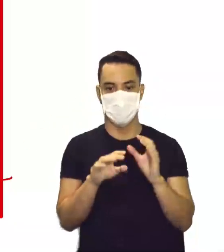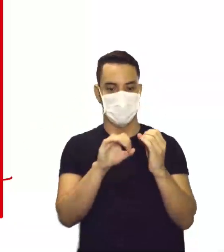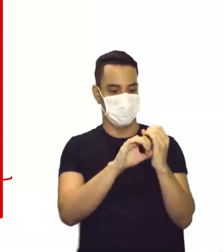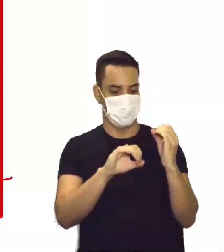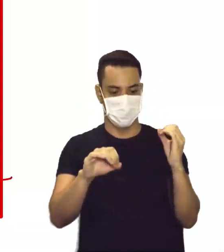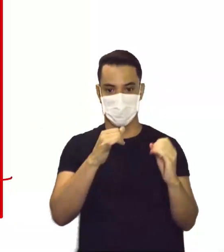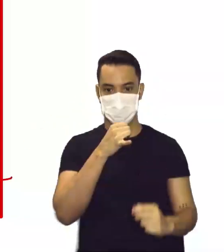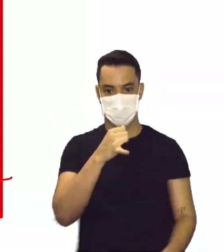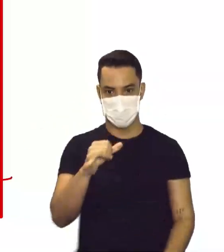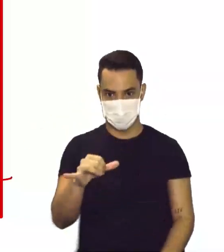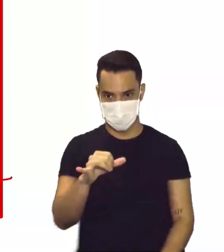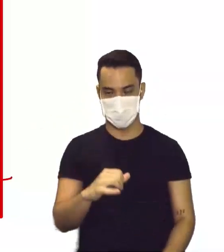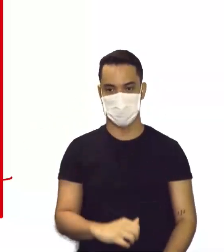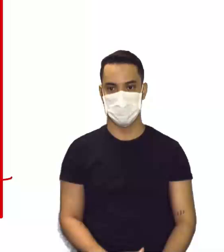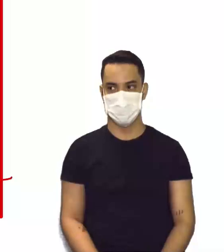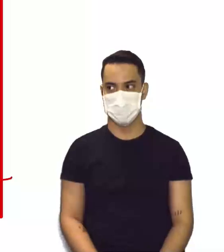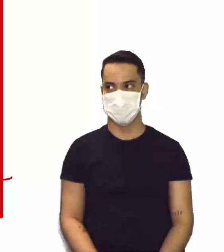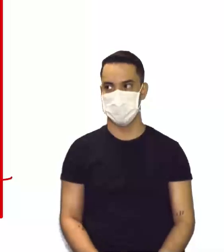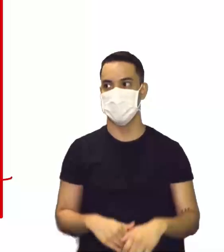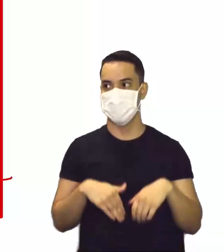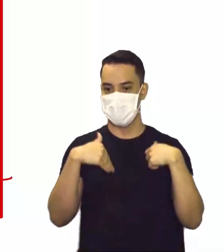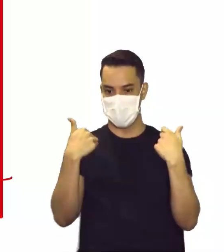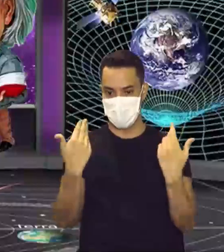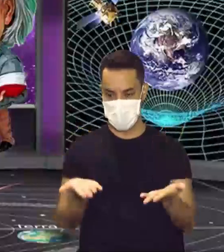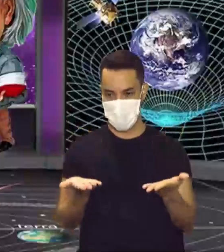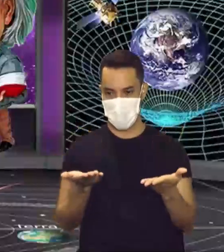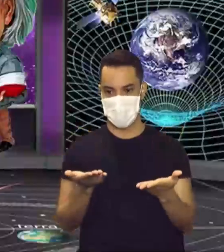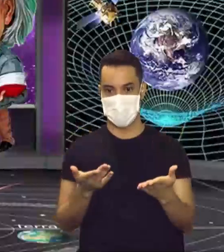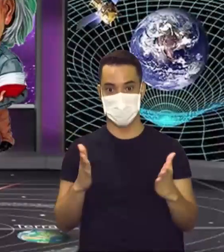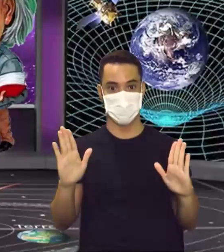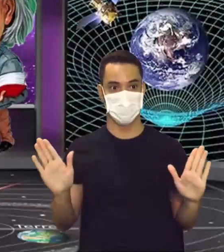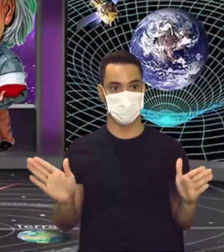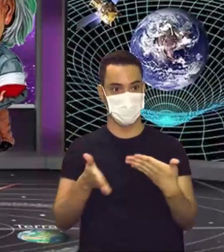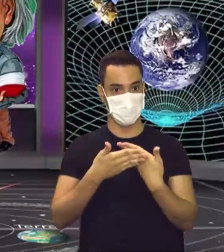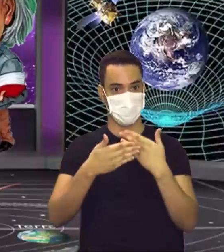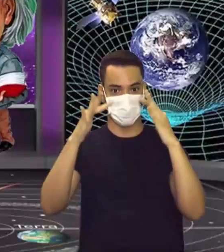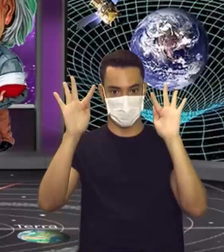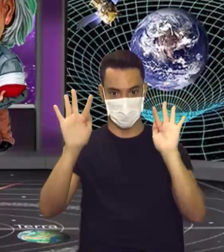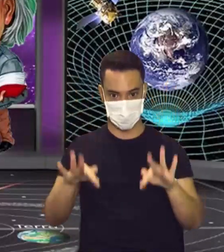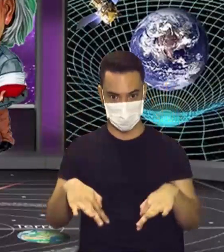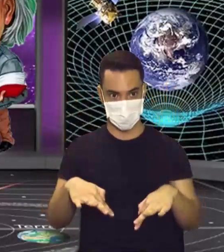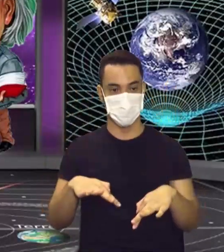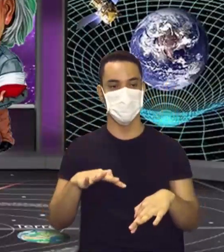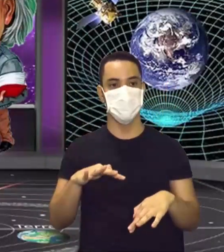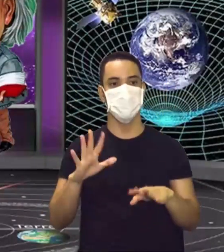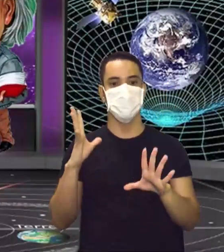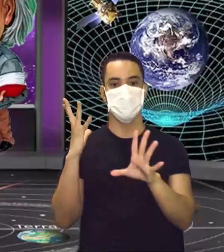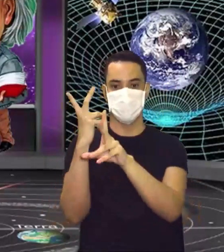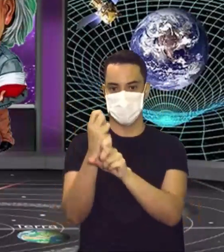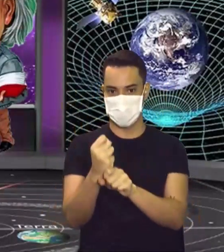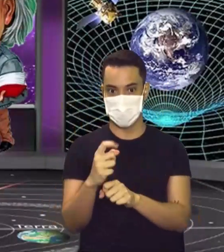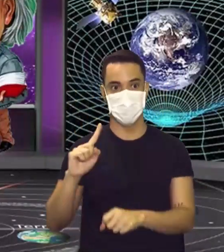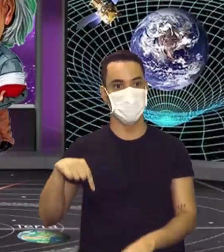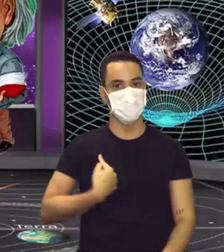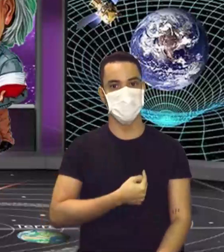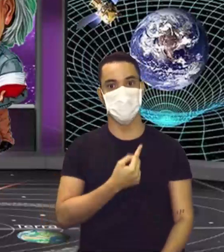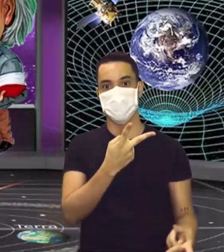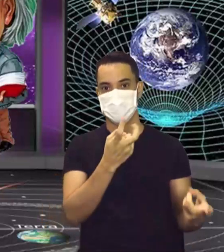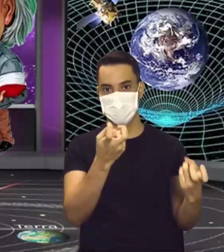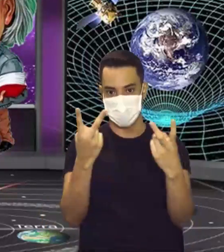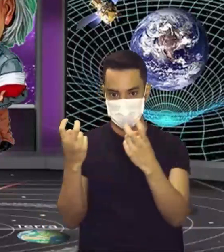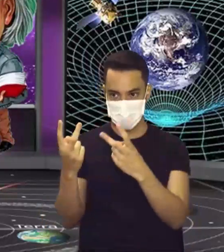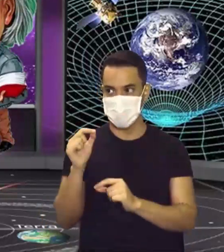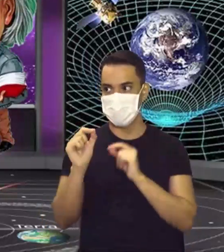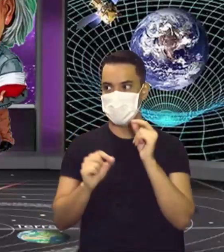corrente elétrica. Pessoal, então aqui, ó, para fechar, nós vimos que a passagem da corrente elétrica